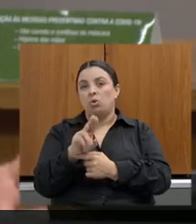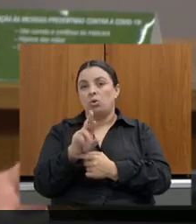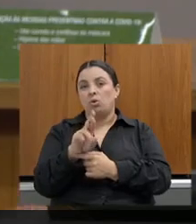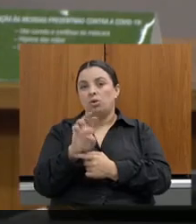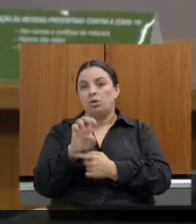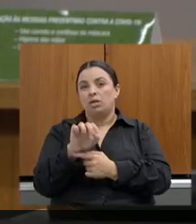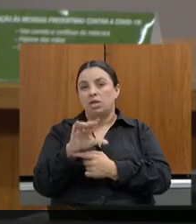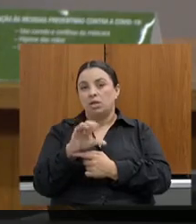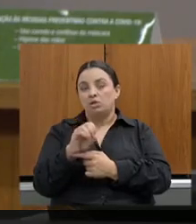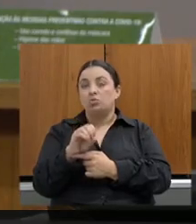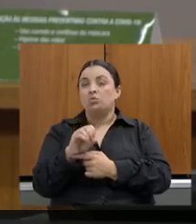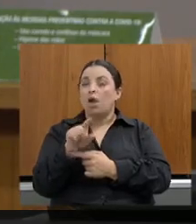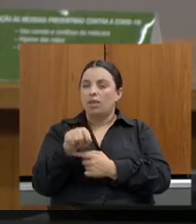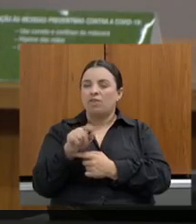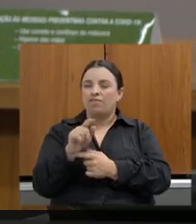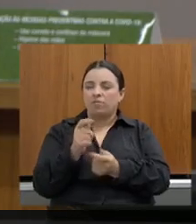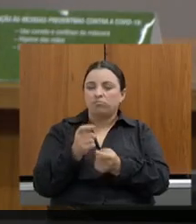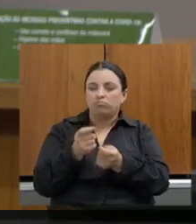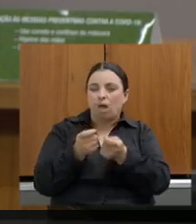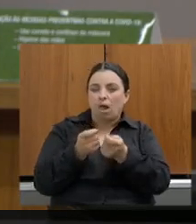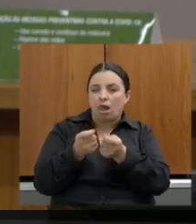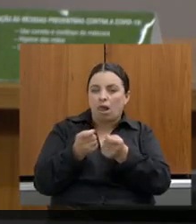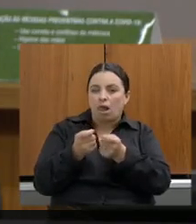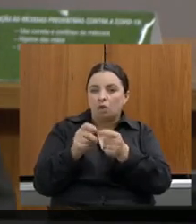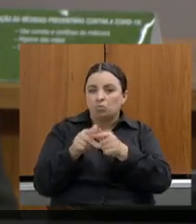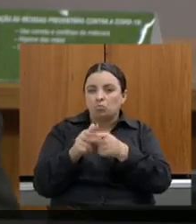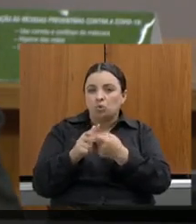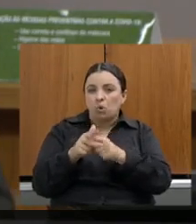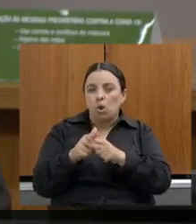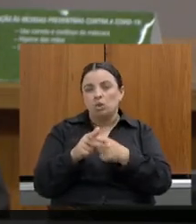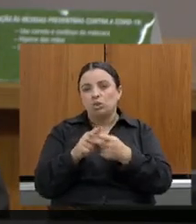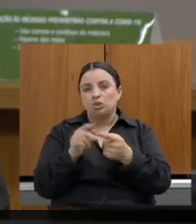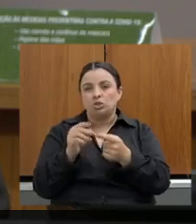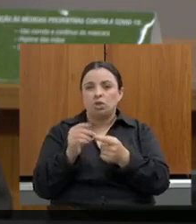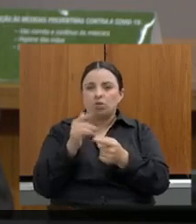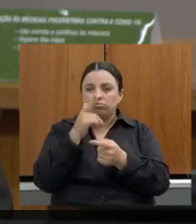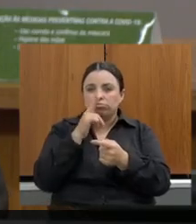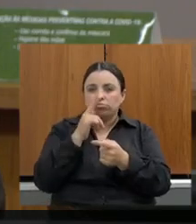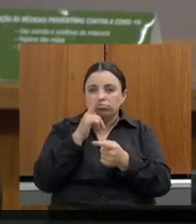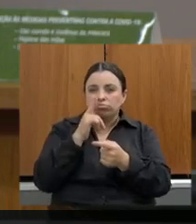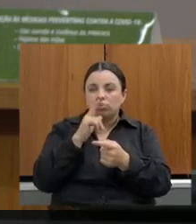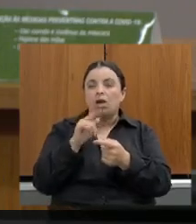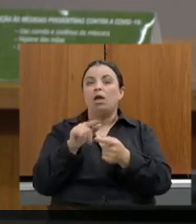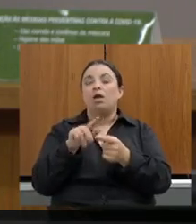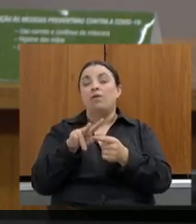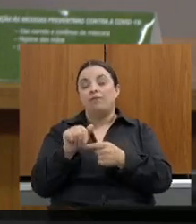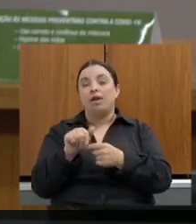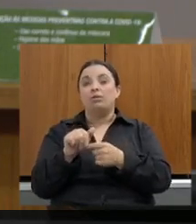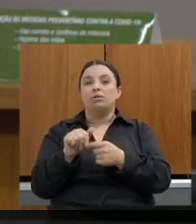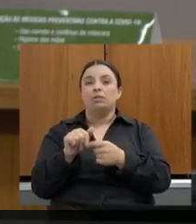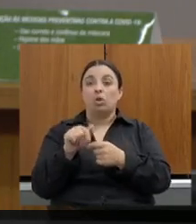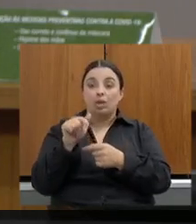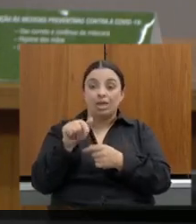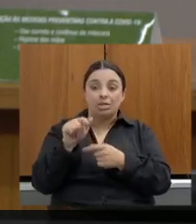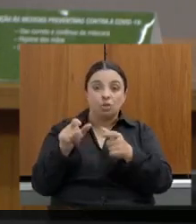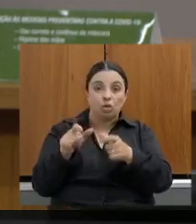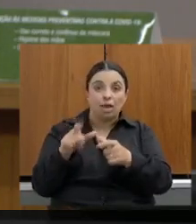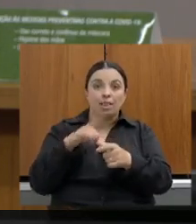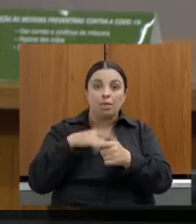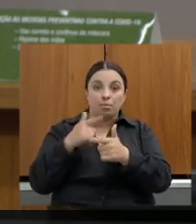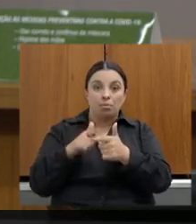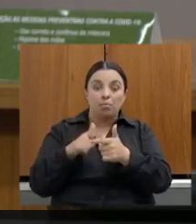e o acertado atualmente está sendo acertado então onde tem problema o que nos cabe é